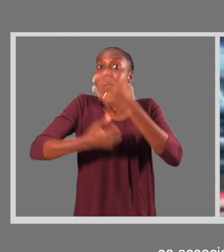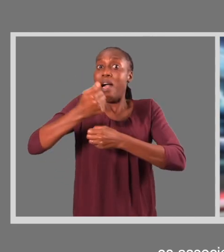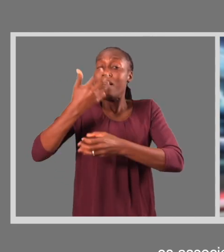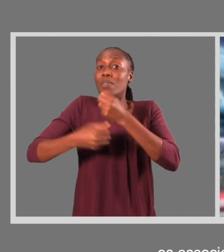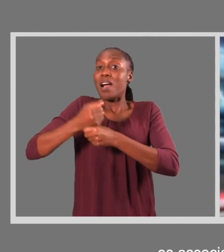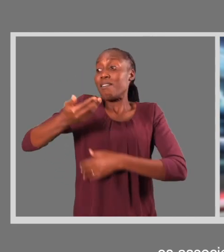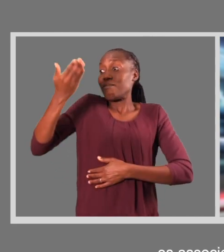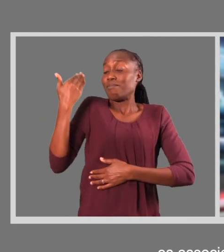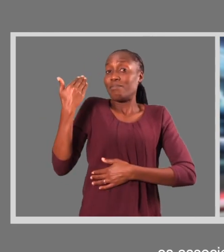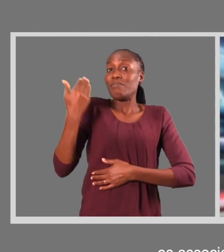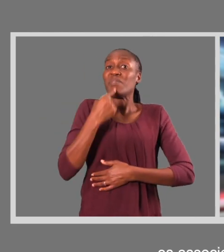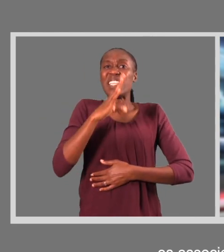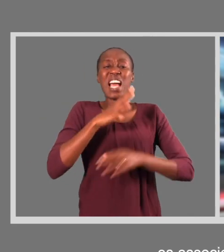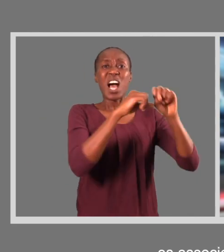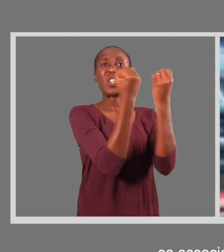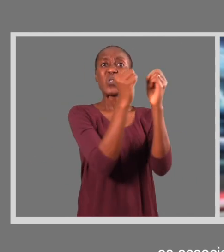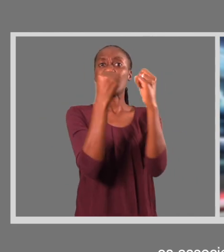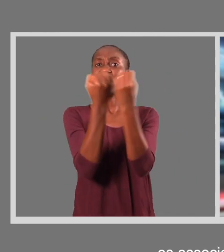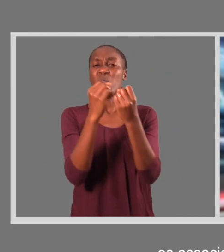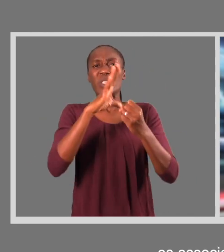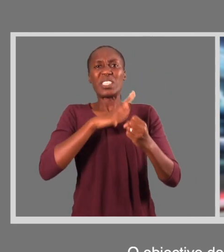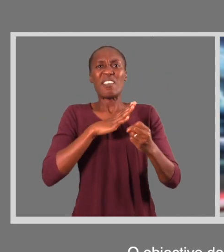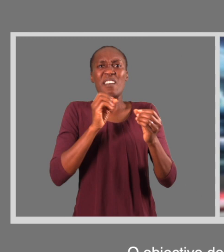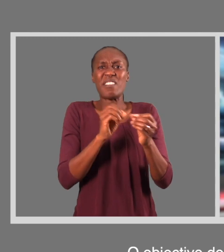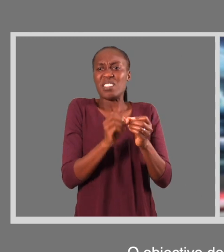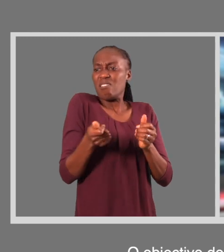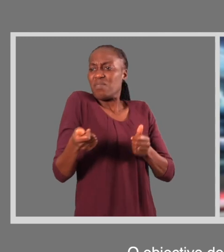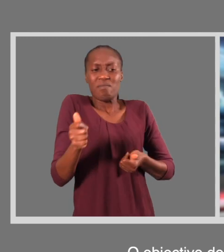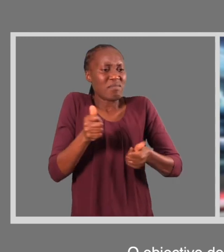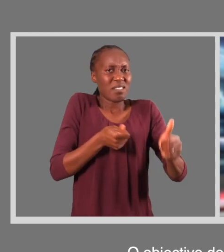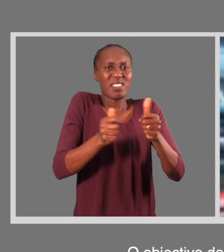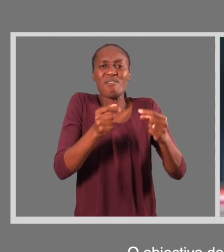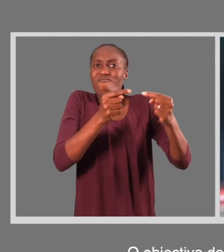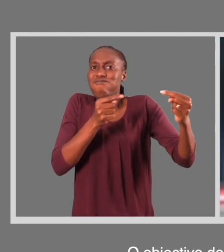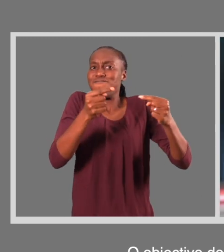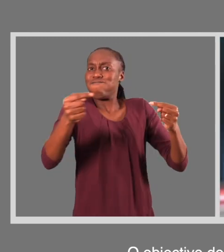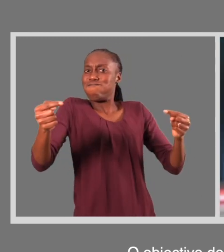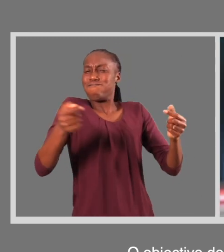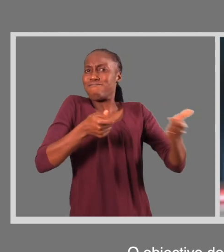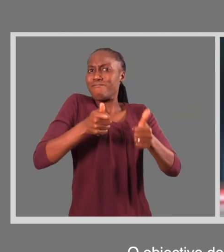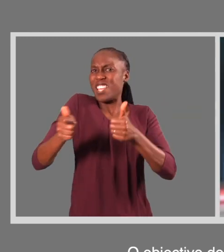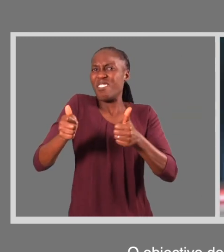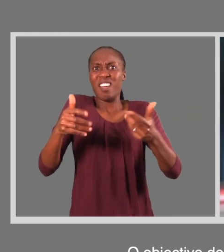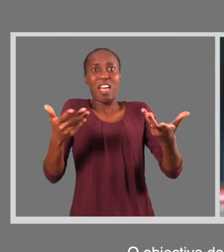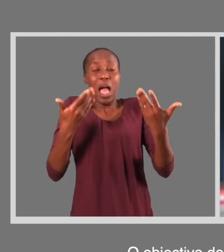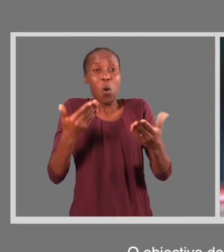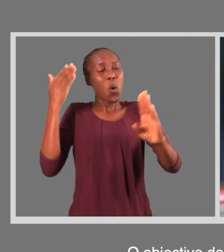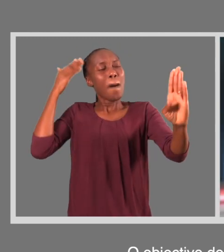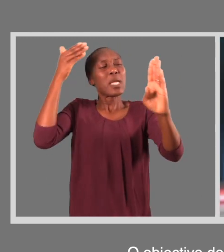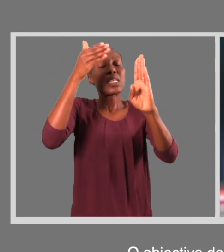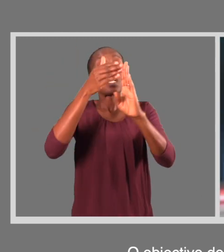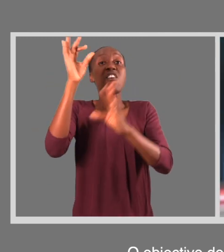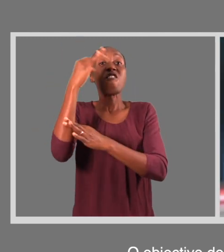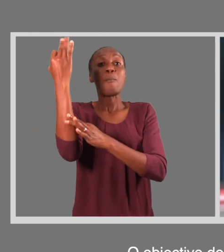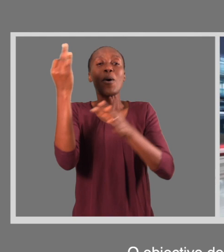as instituições já estavam dispersas. Mas o objetivo do FAMOD é unir as instituições